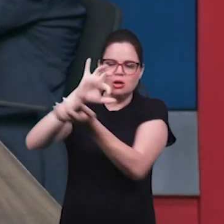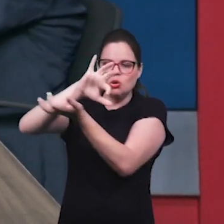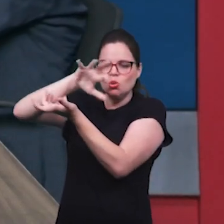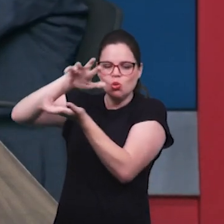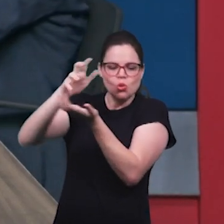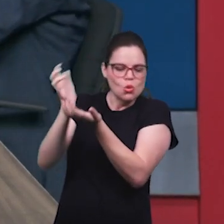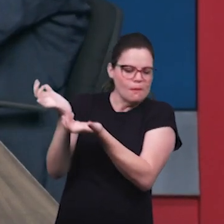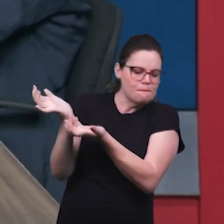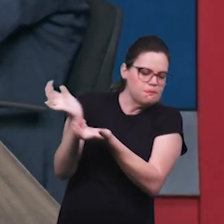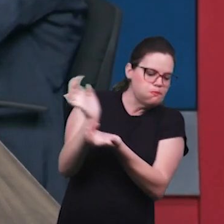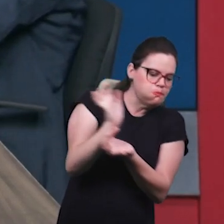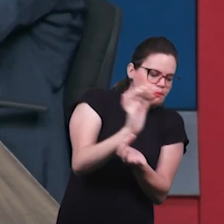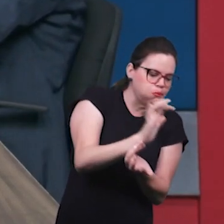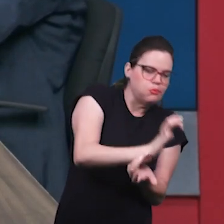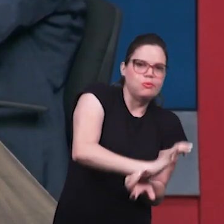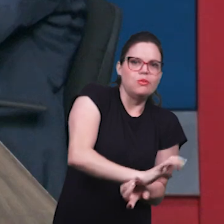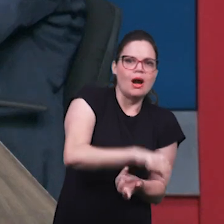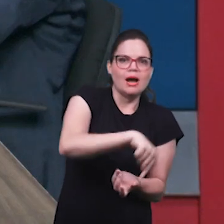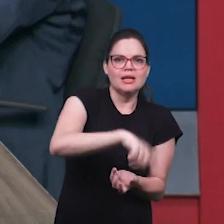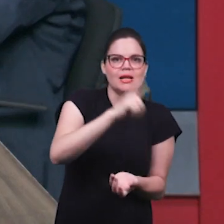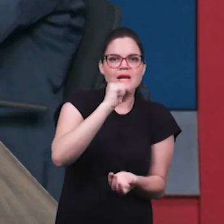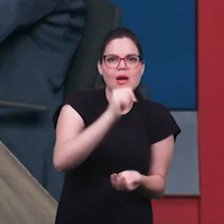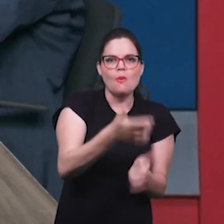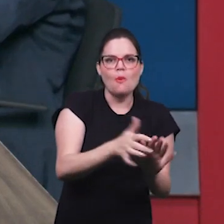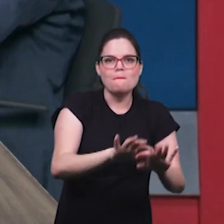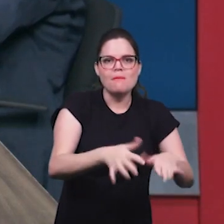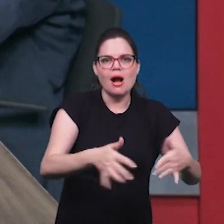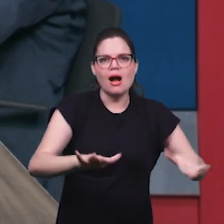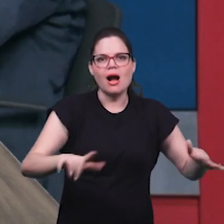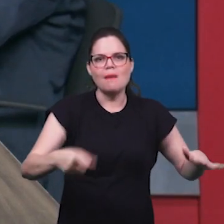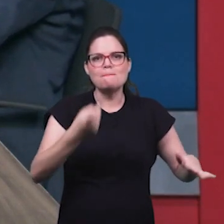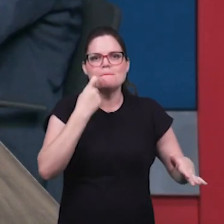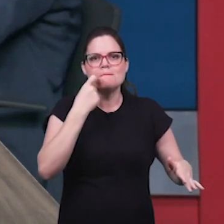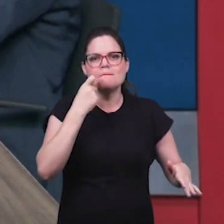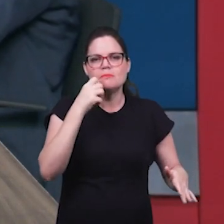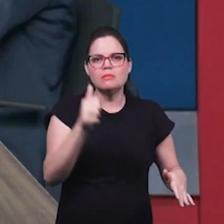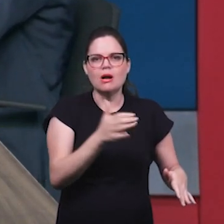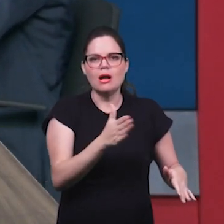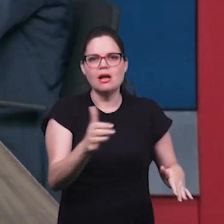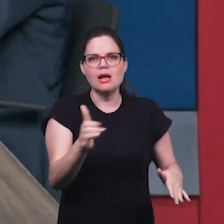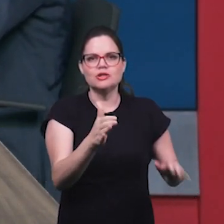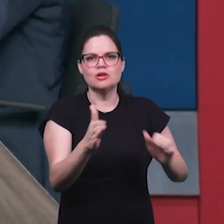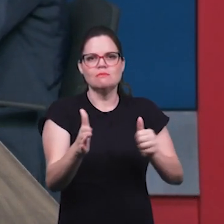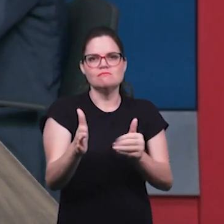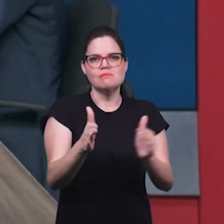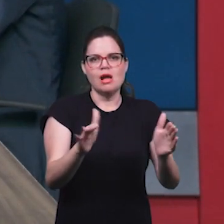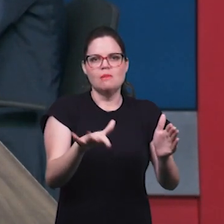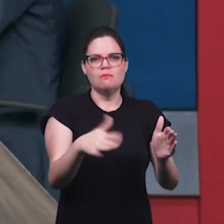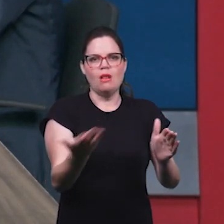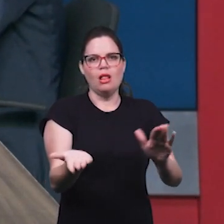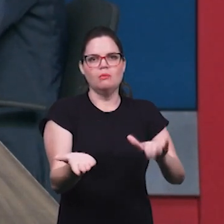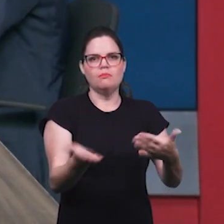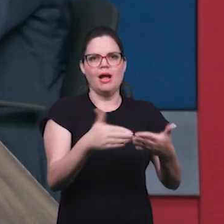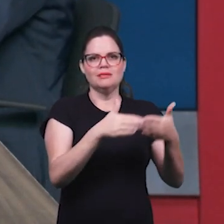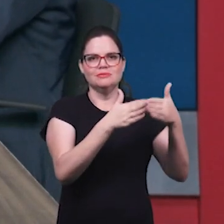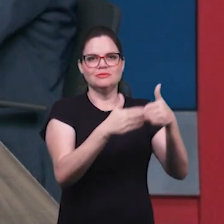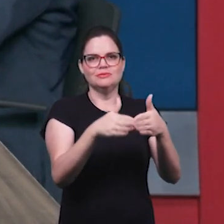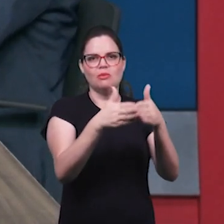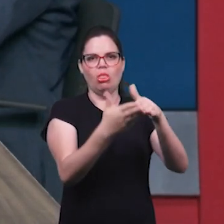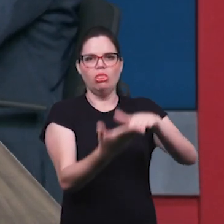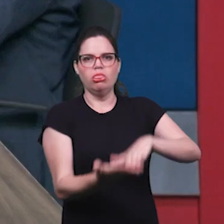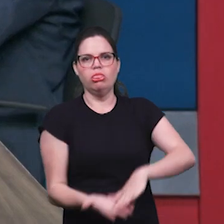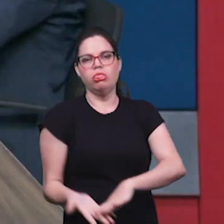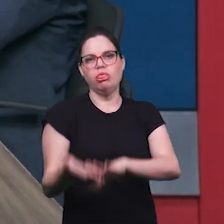criaturas que tinham vida no mar e perdeu-se a terça parte das naus. Vou pedir para que o doutor Tiago